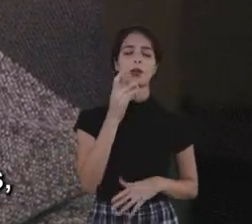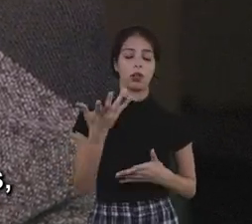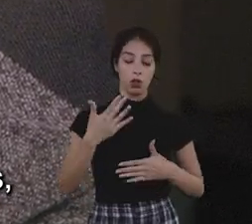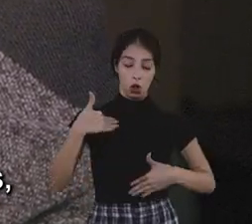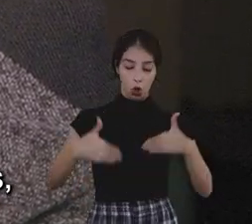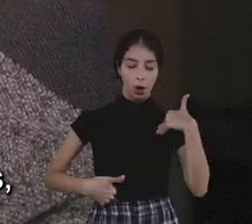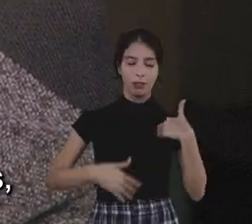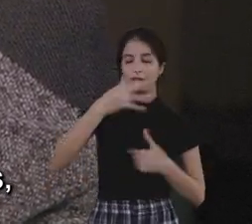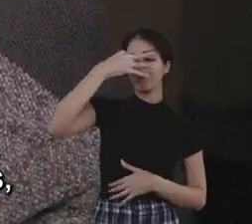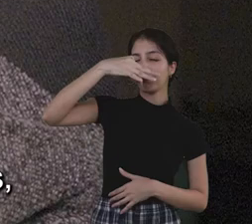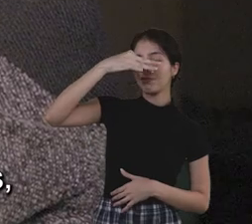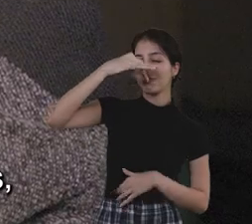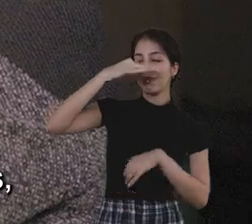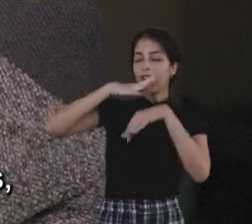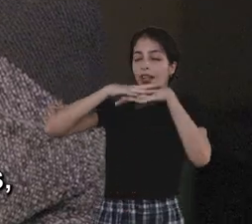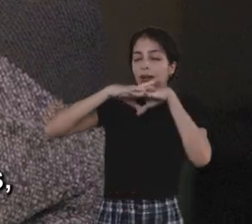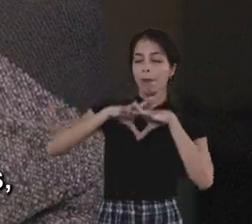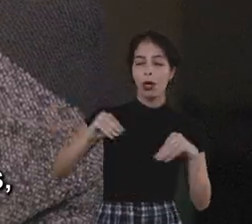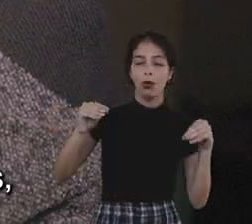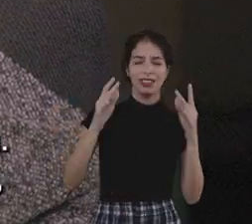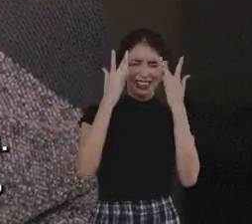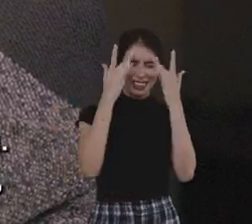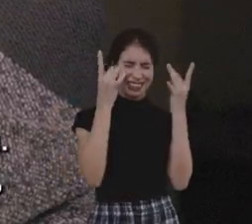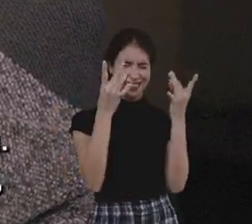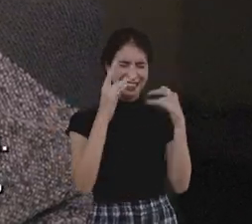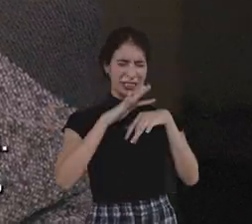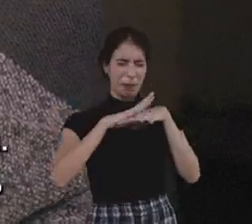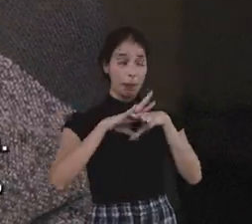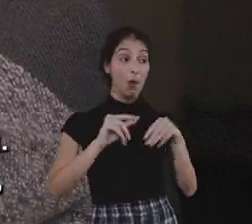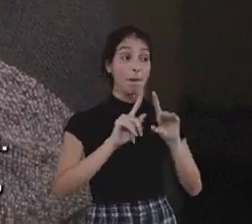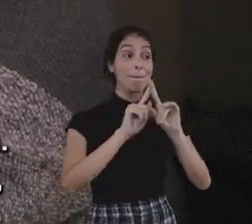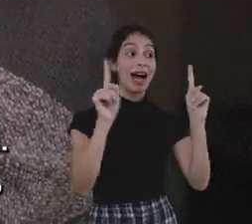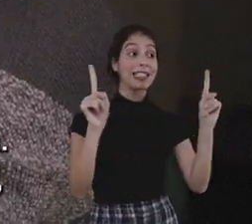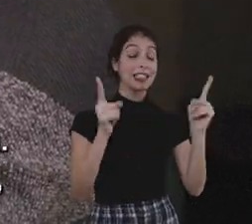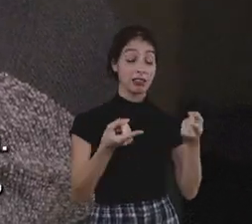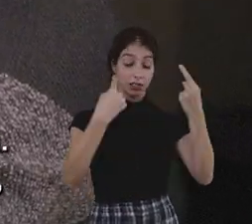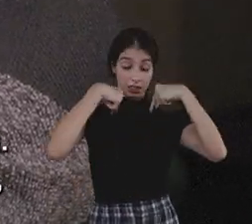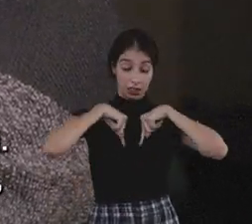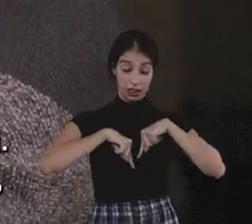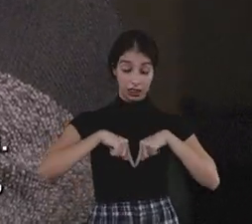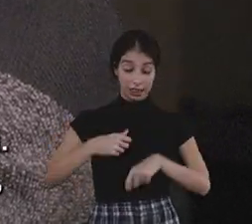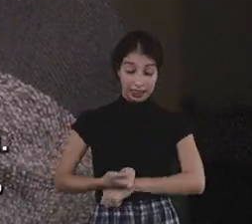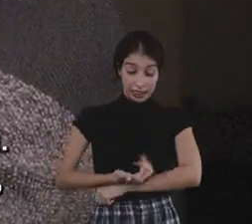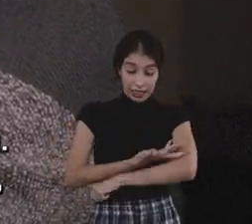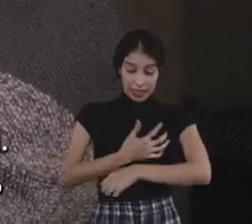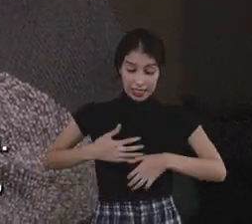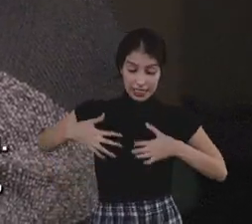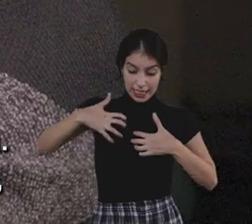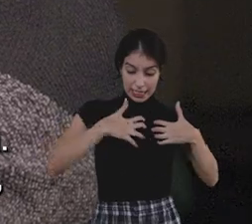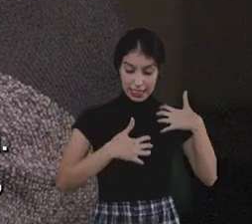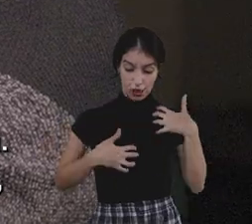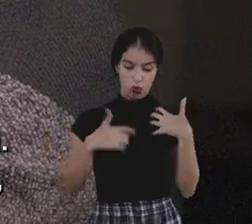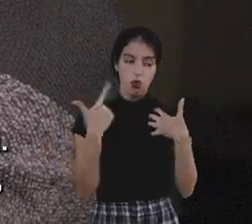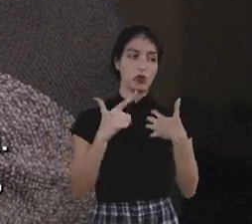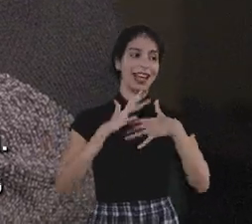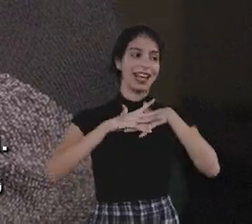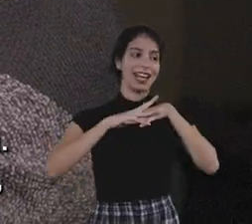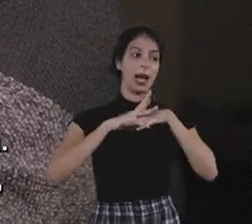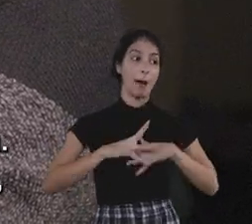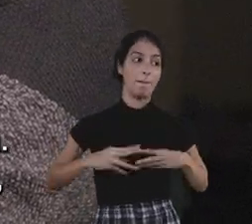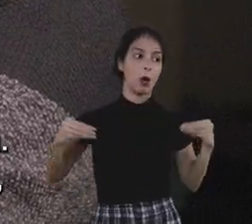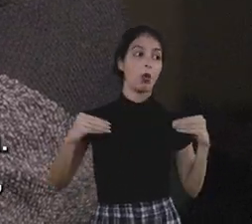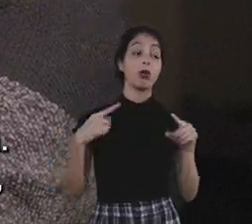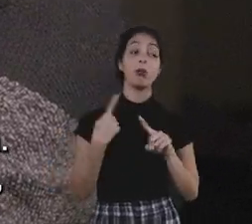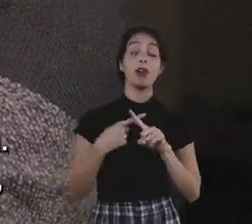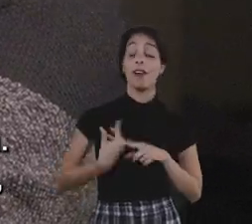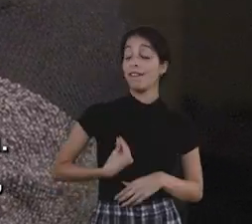gente tem cura de doenças físicas mas as questões da angústia a gente não cura porque ela não